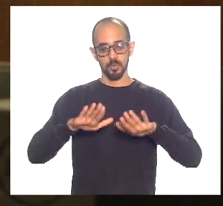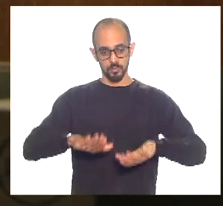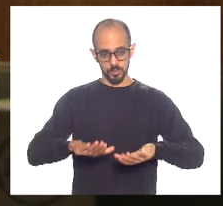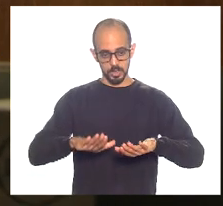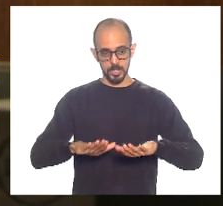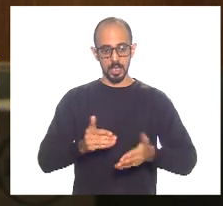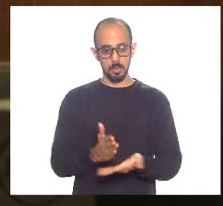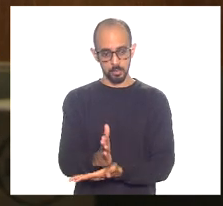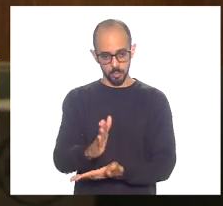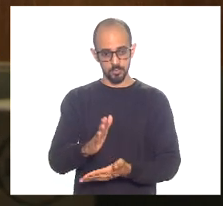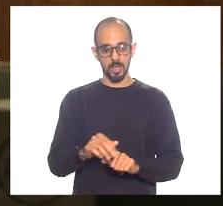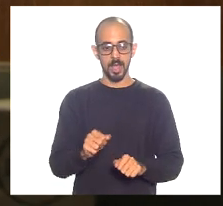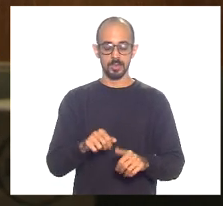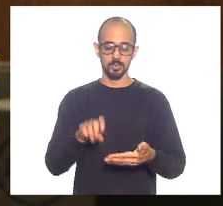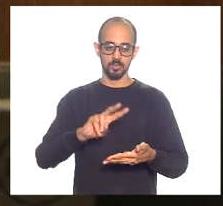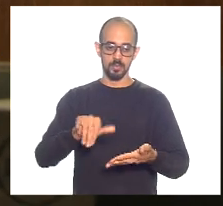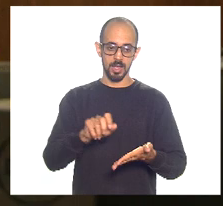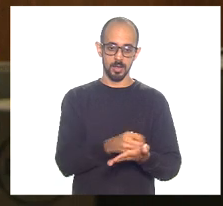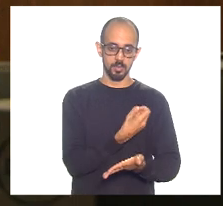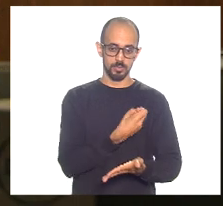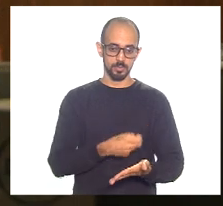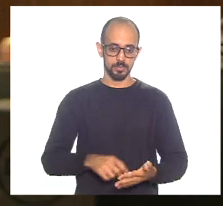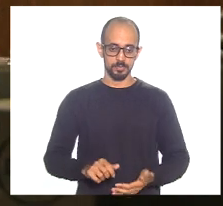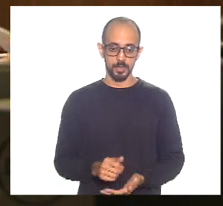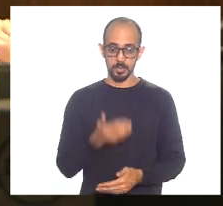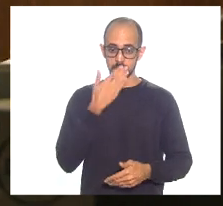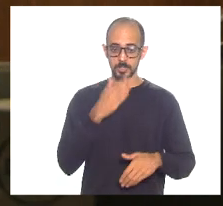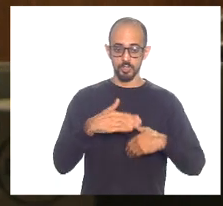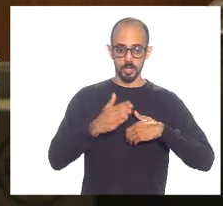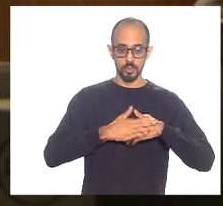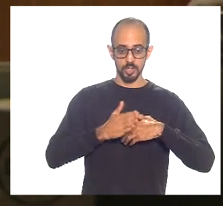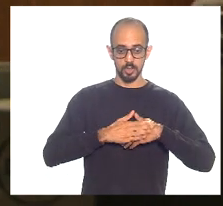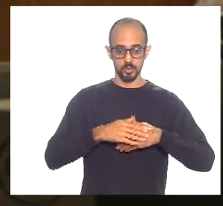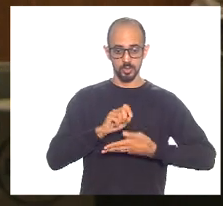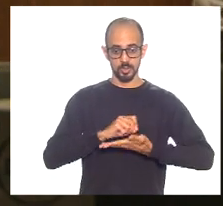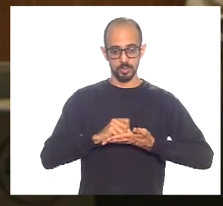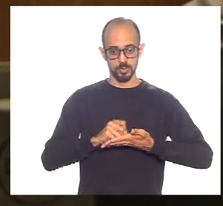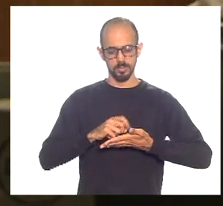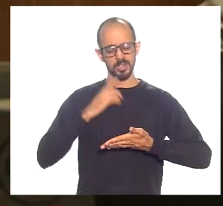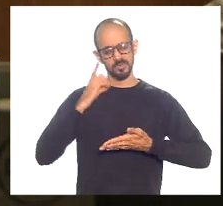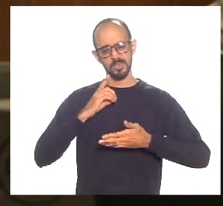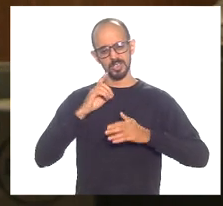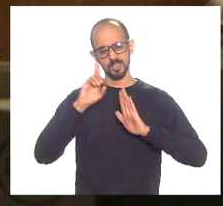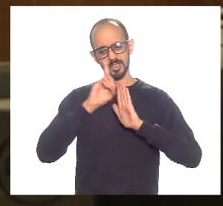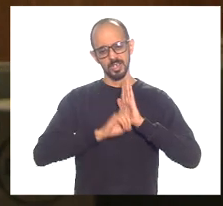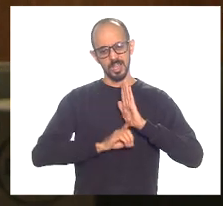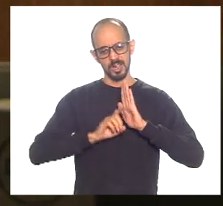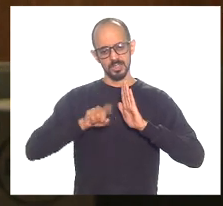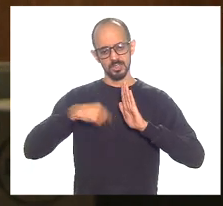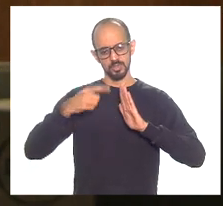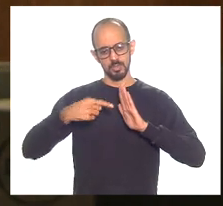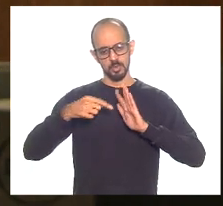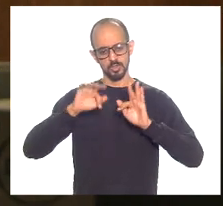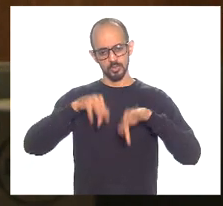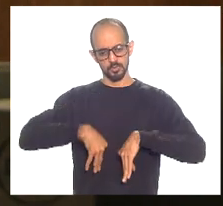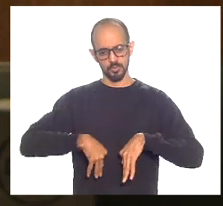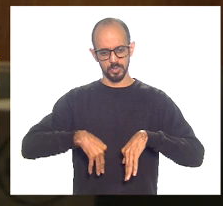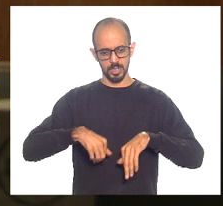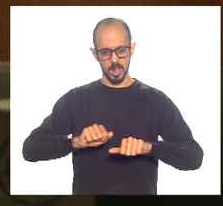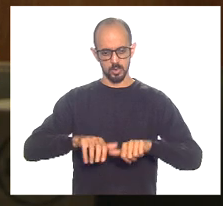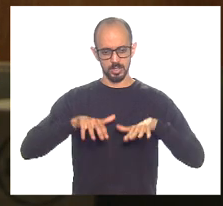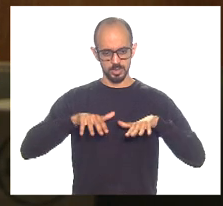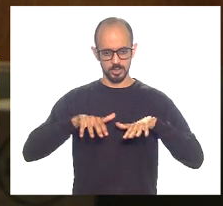como estão, aprovado, vai autógrafo. Pediria aos autores que possam declarar voto ao final da sessão ordinária, por